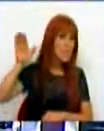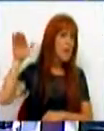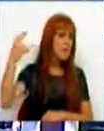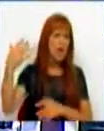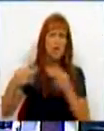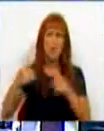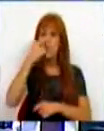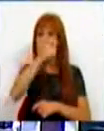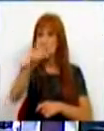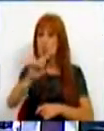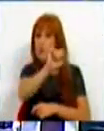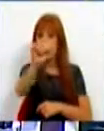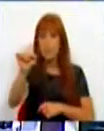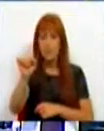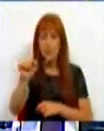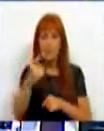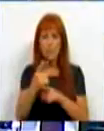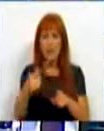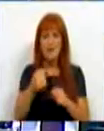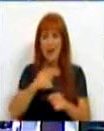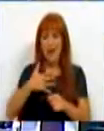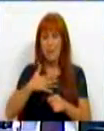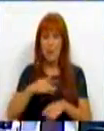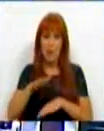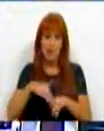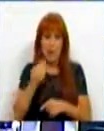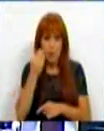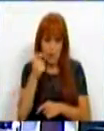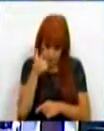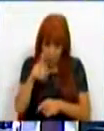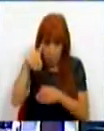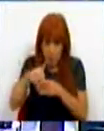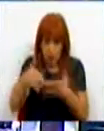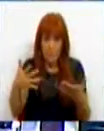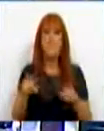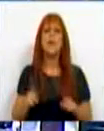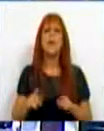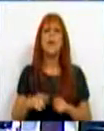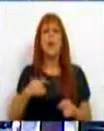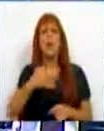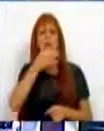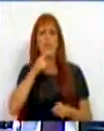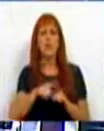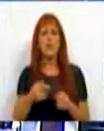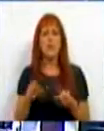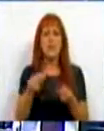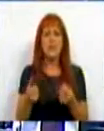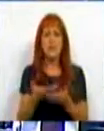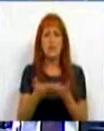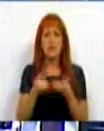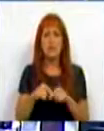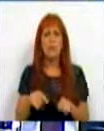a justiça das pessoas. Porque as empresas são feitas de pessoas. E, portanto, quando nós falamos de justiça económica,